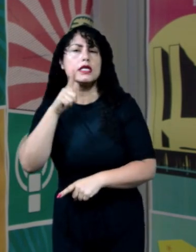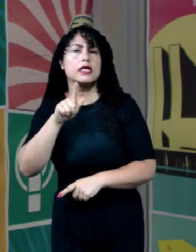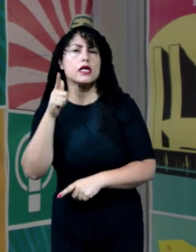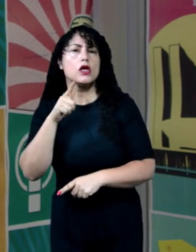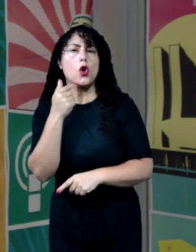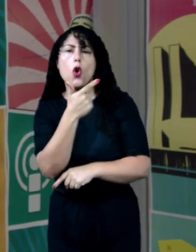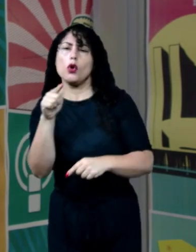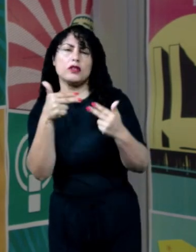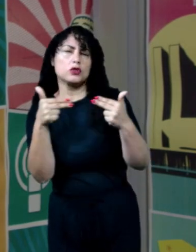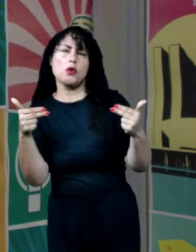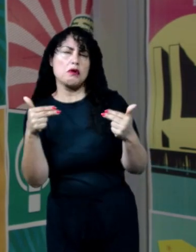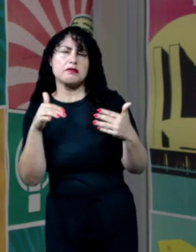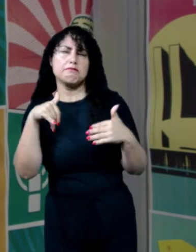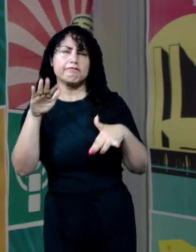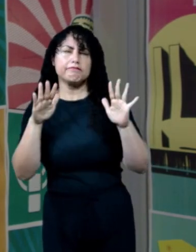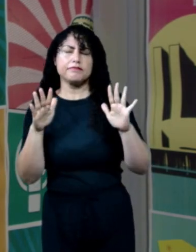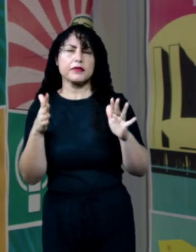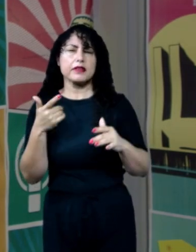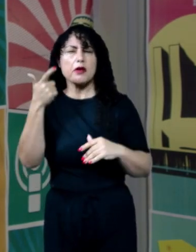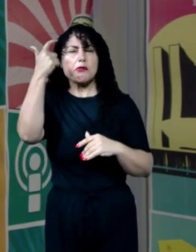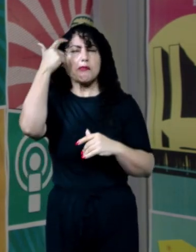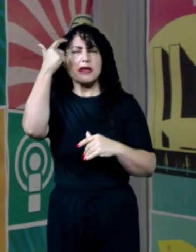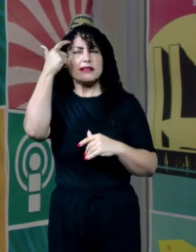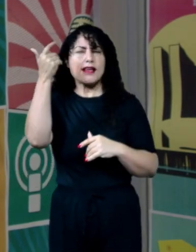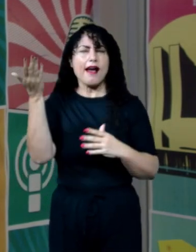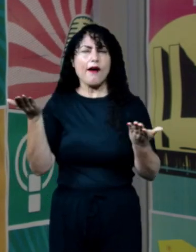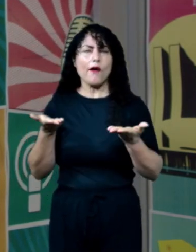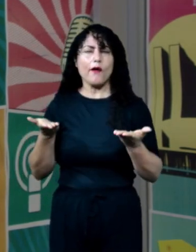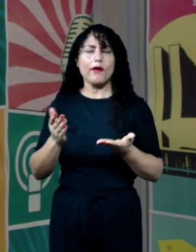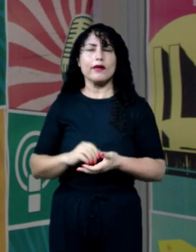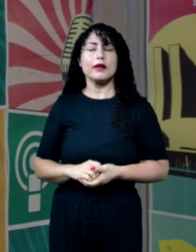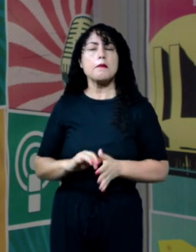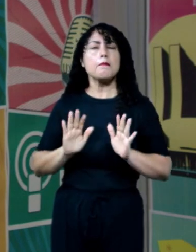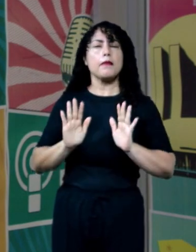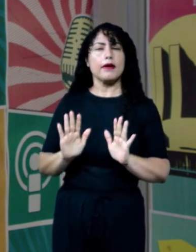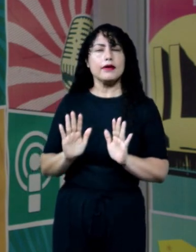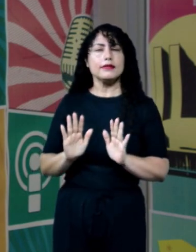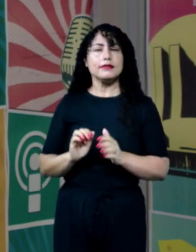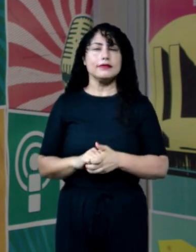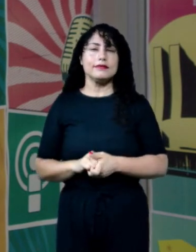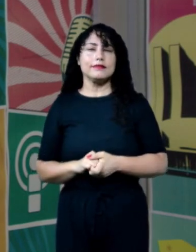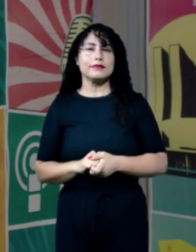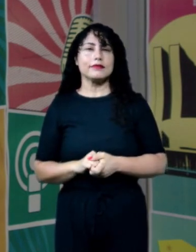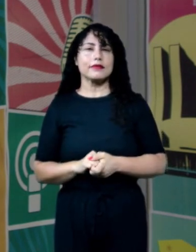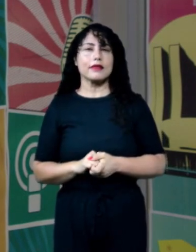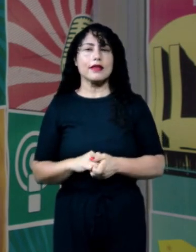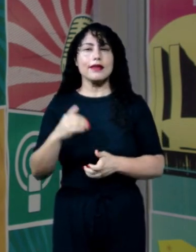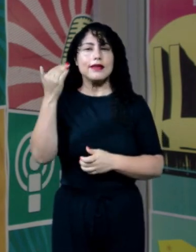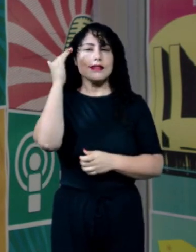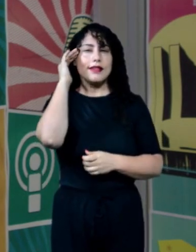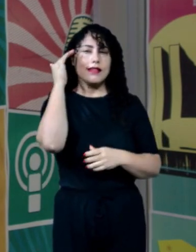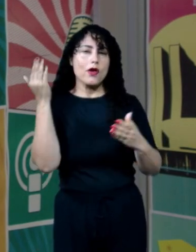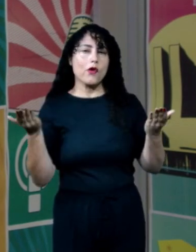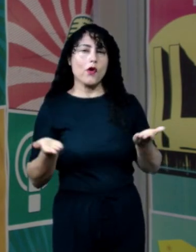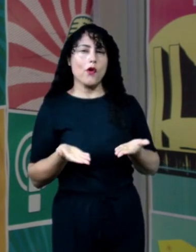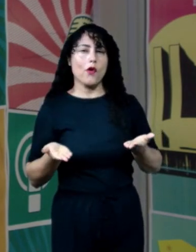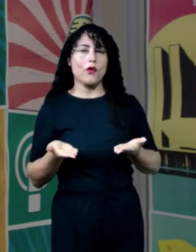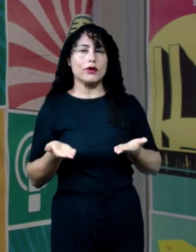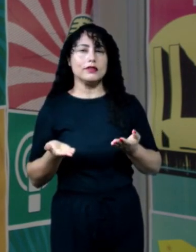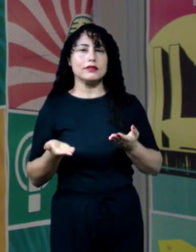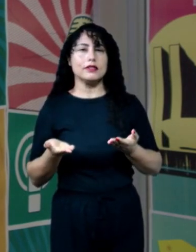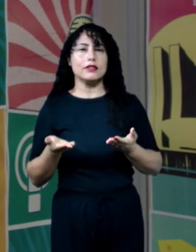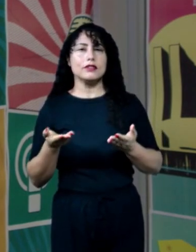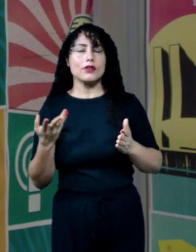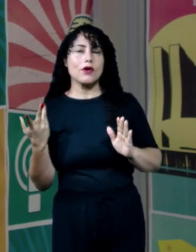outras coisas mais, assim, que não me vem agora à mente, mas a gente precisa entender que hoje a gente está